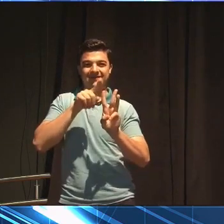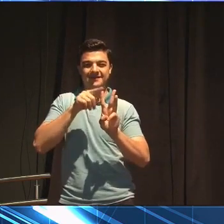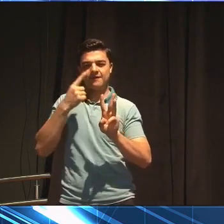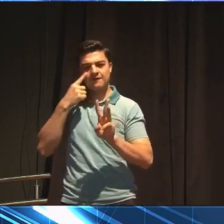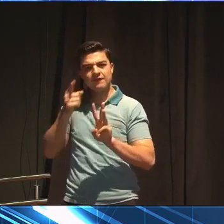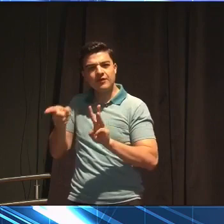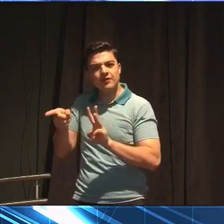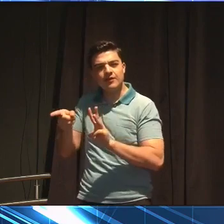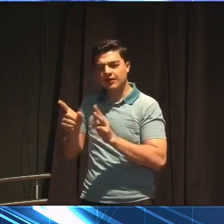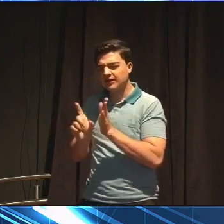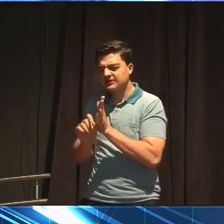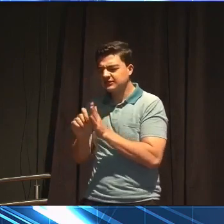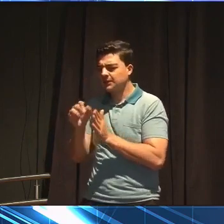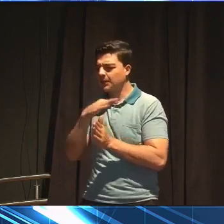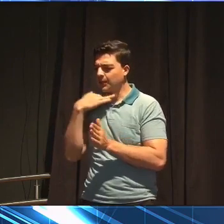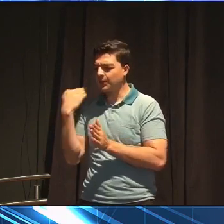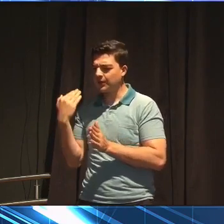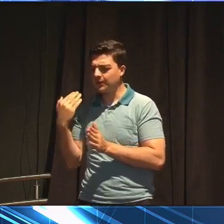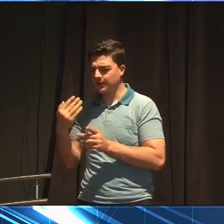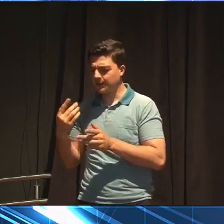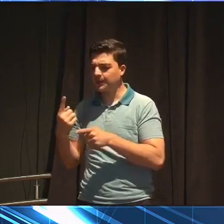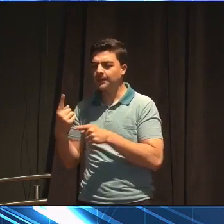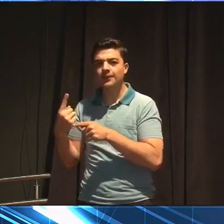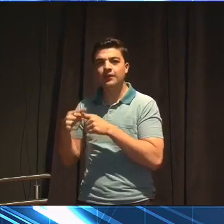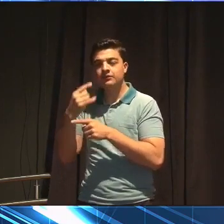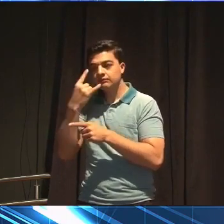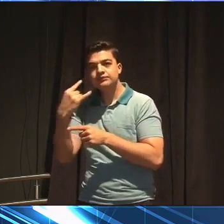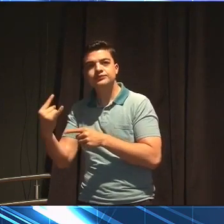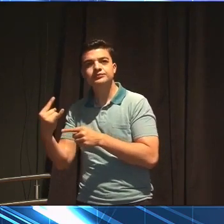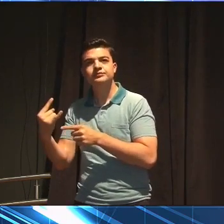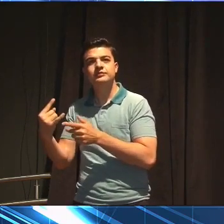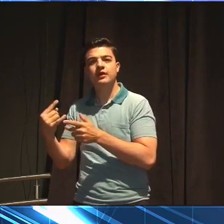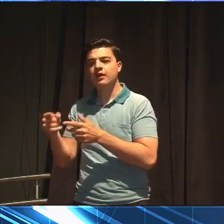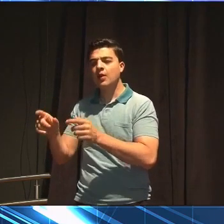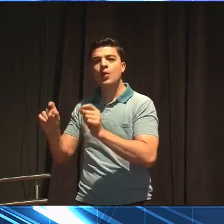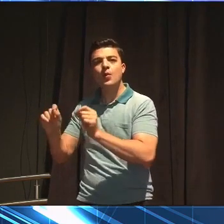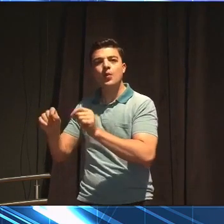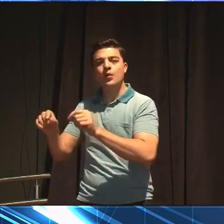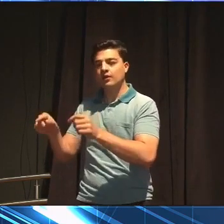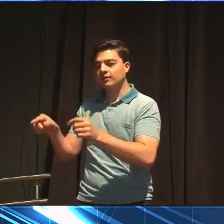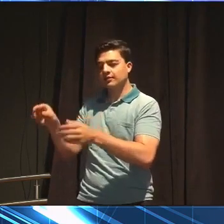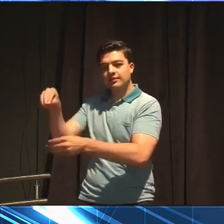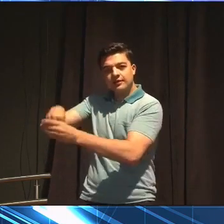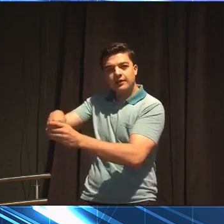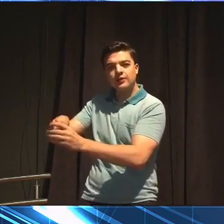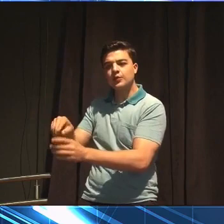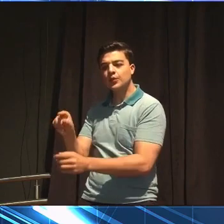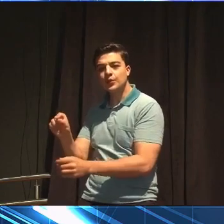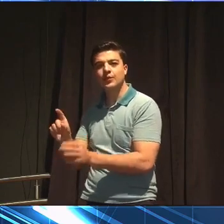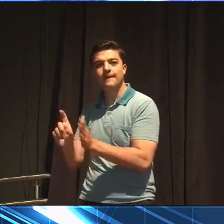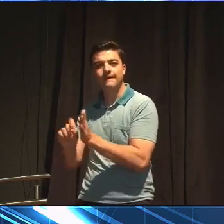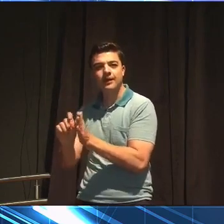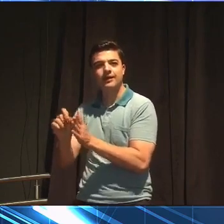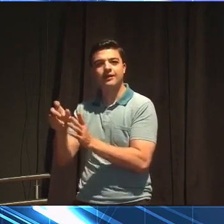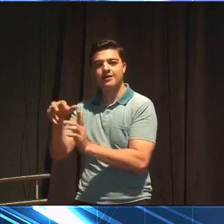sabia onde ele estava e ele sabia o que estava acontecendo naquele ambiente.